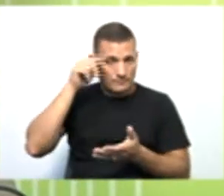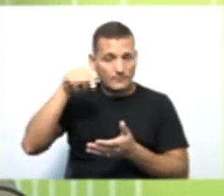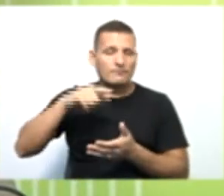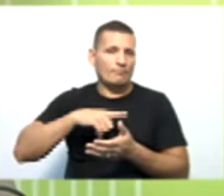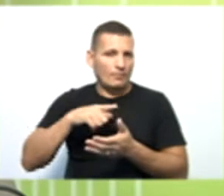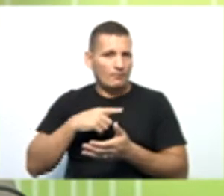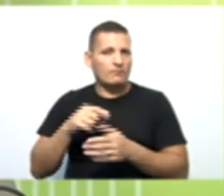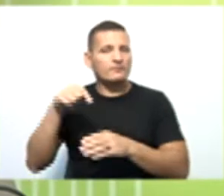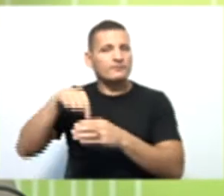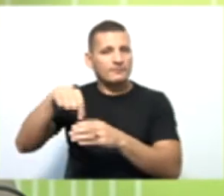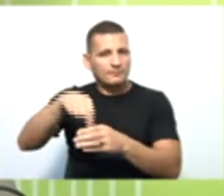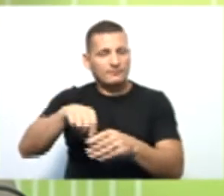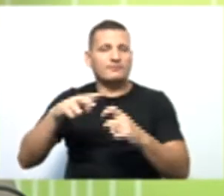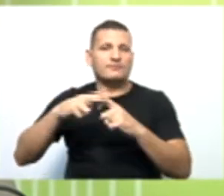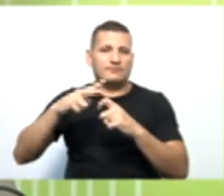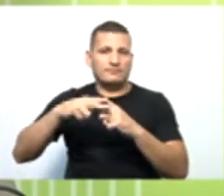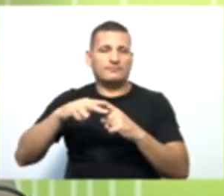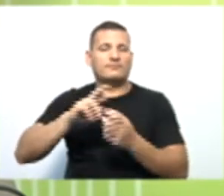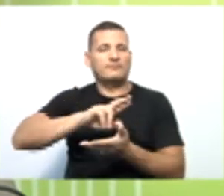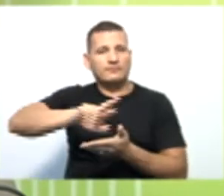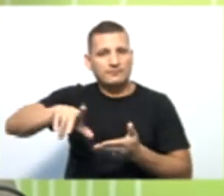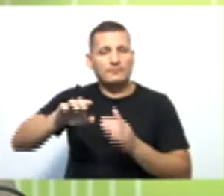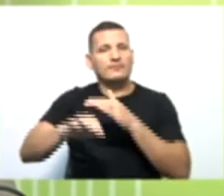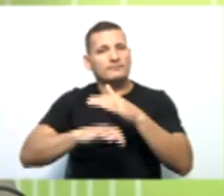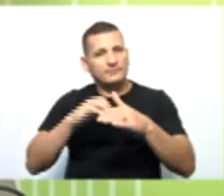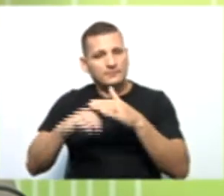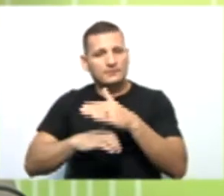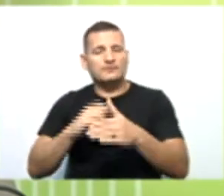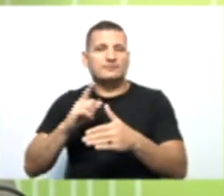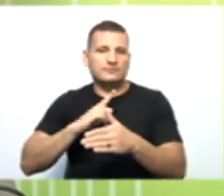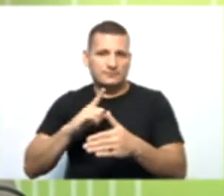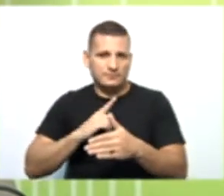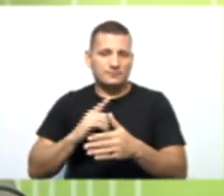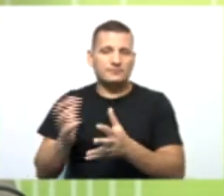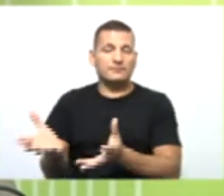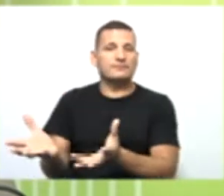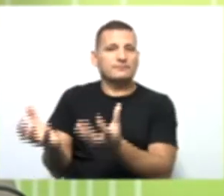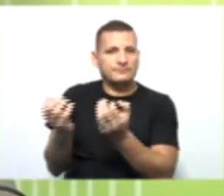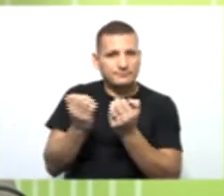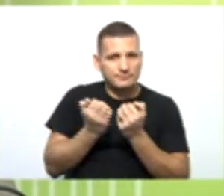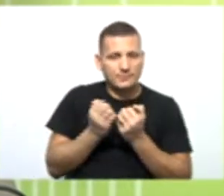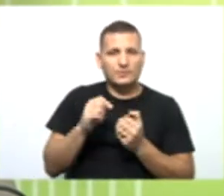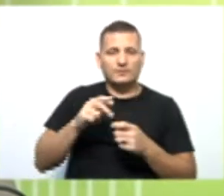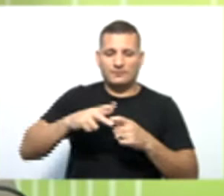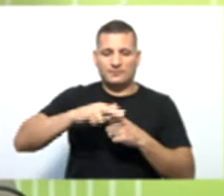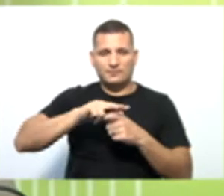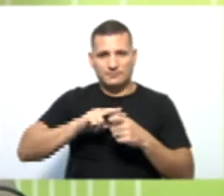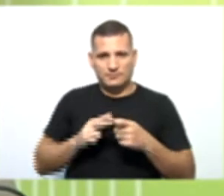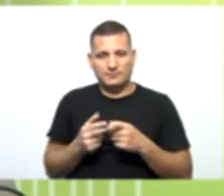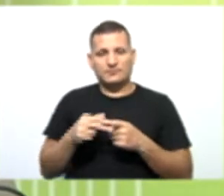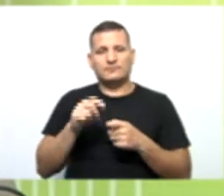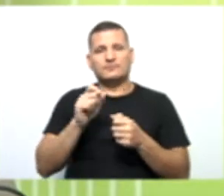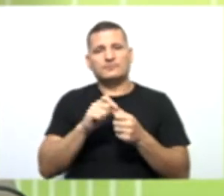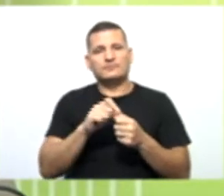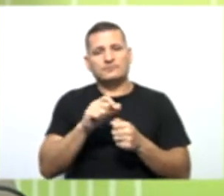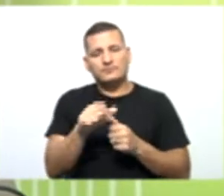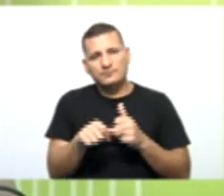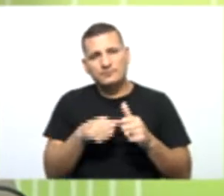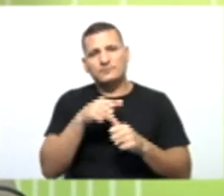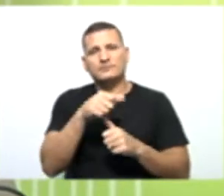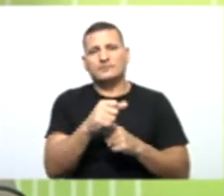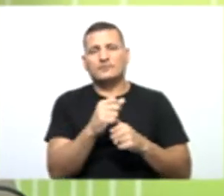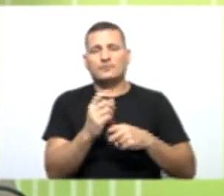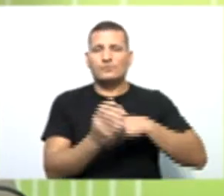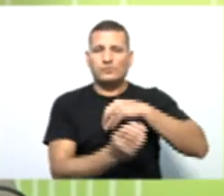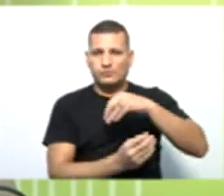plantam cupuaçu. Muitas empresas recepcionam a produção da polpa, faz a alteração da